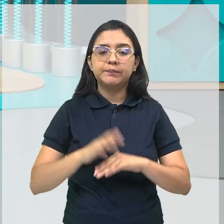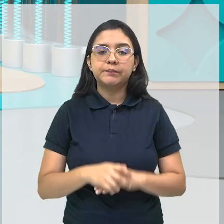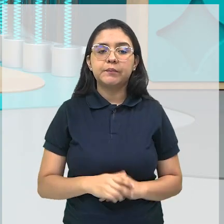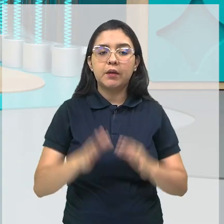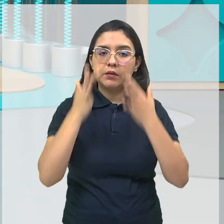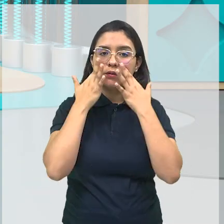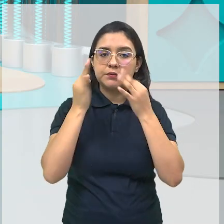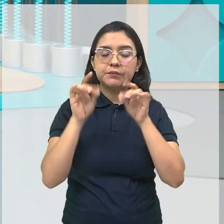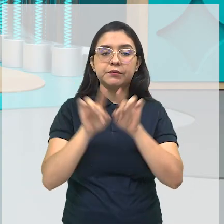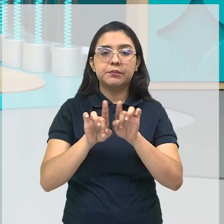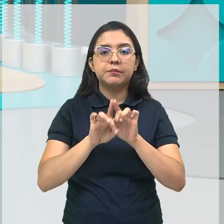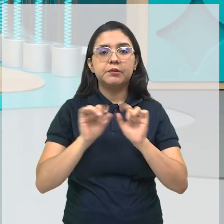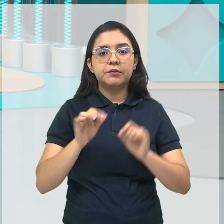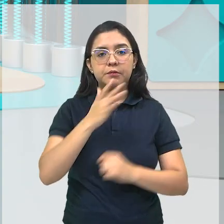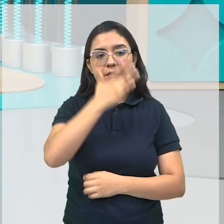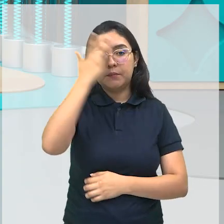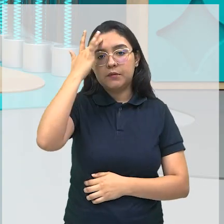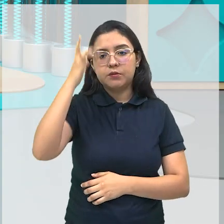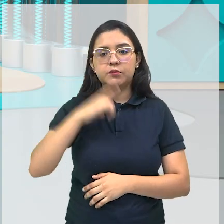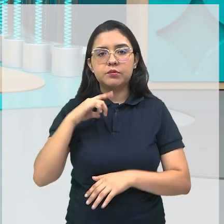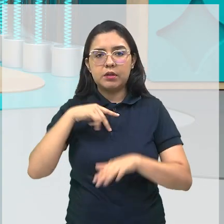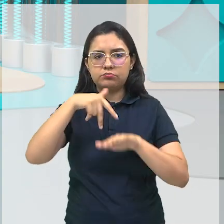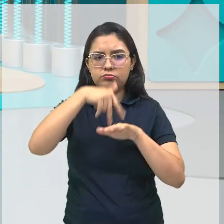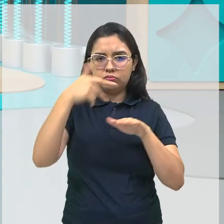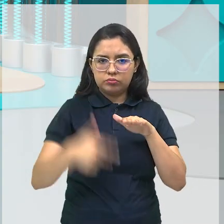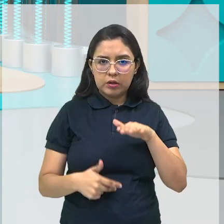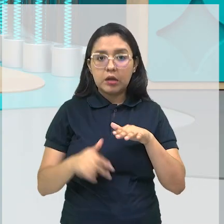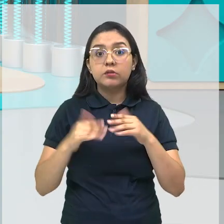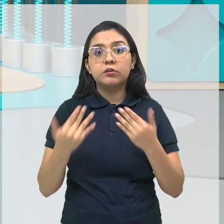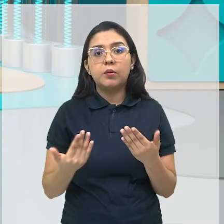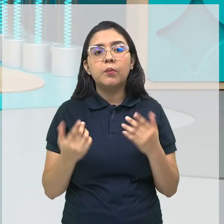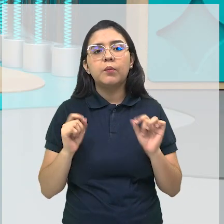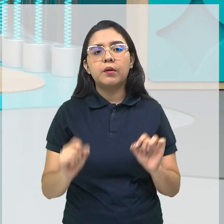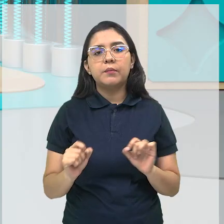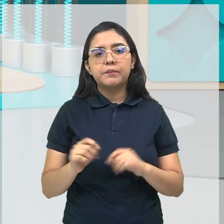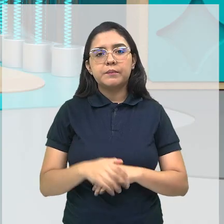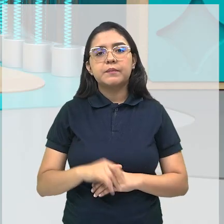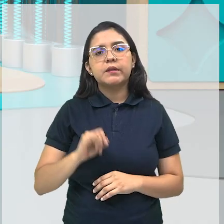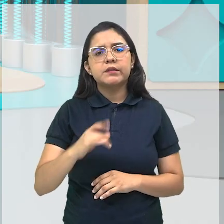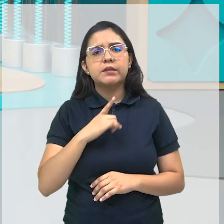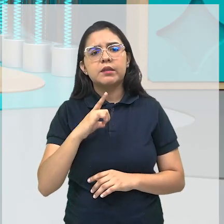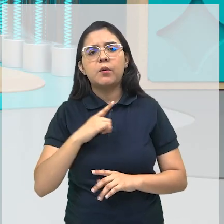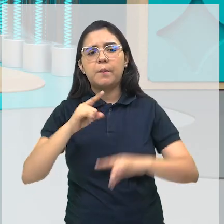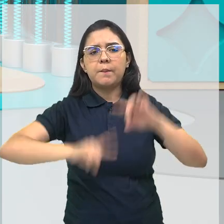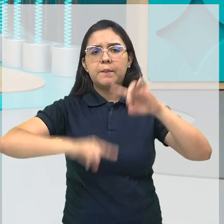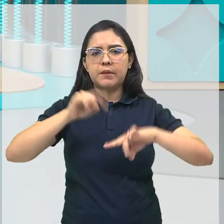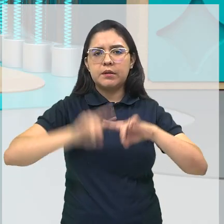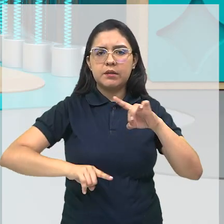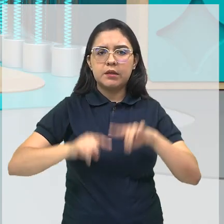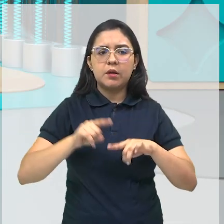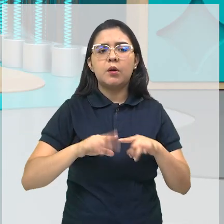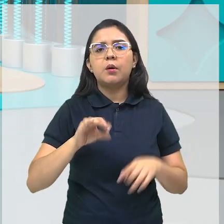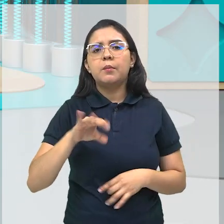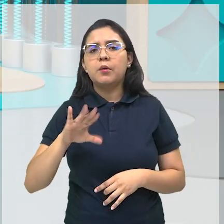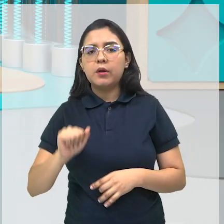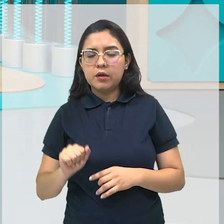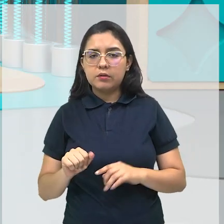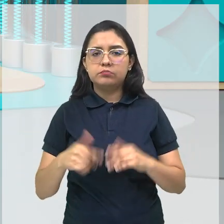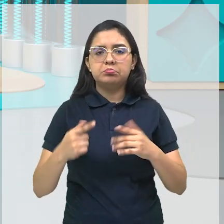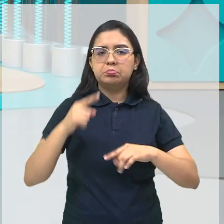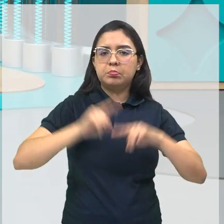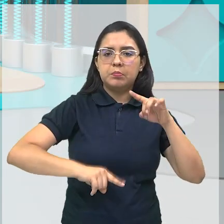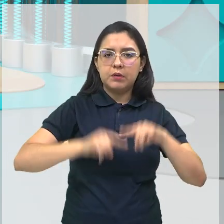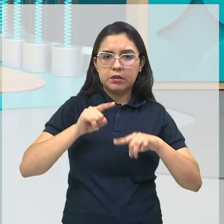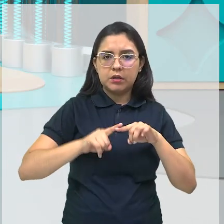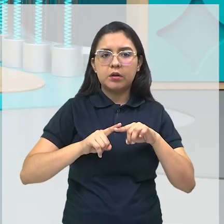Então, a pessoa está se afogando, tem algum equipamento de boia ali próximo, alguma coisa